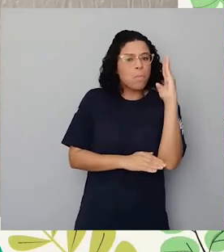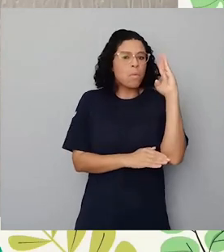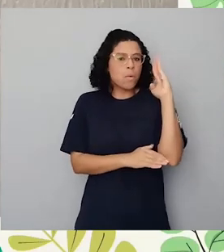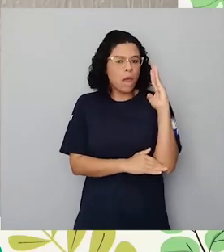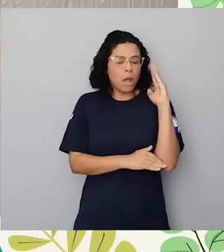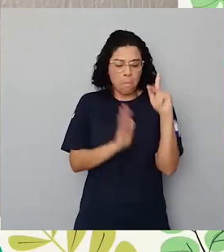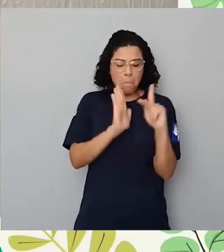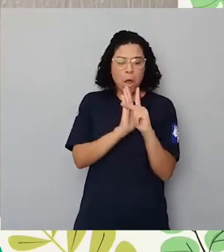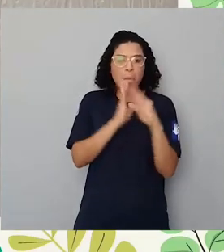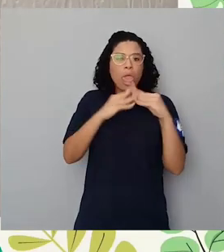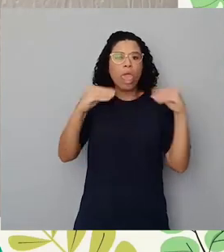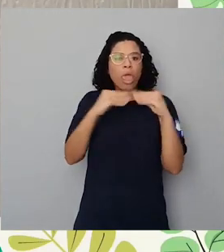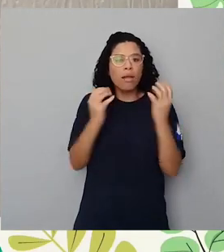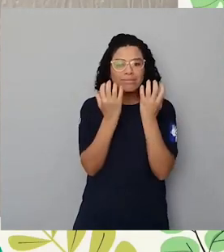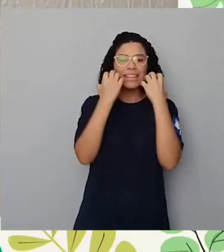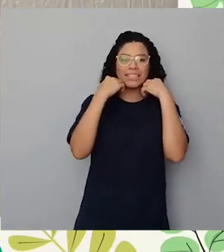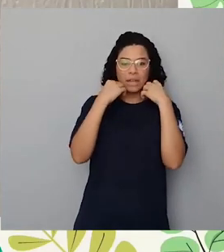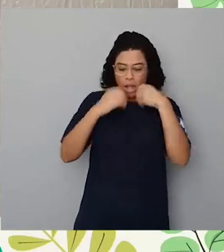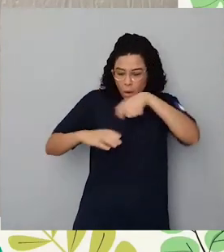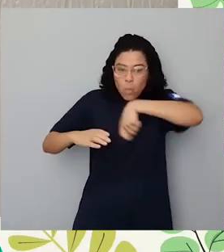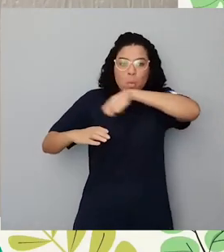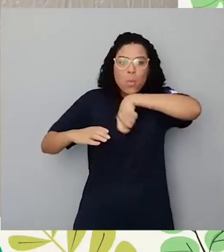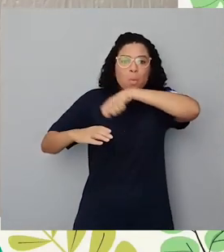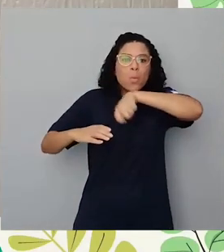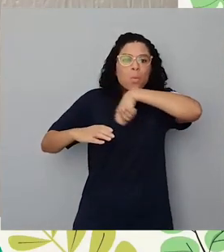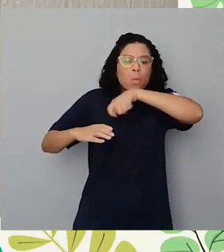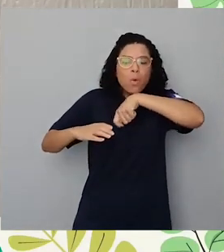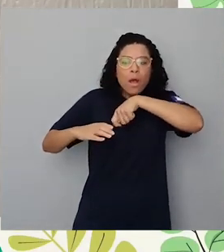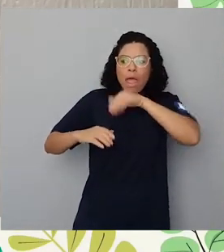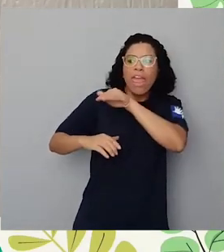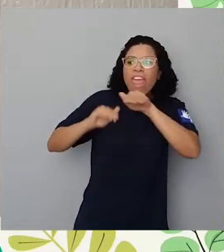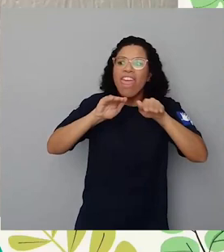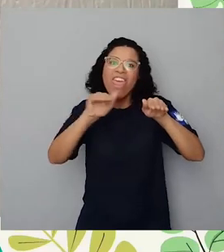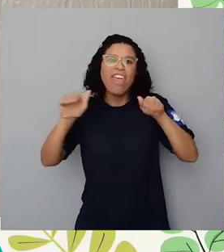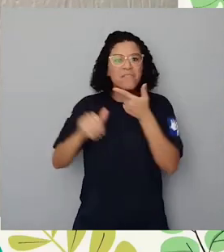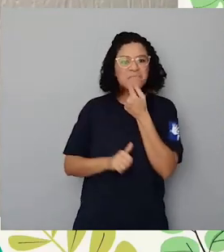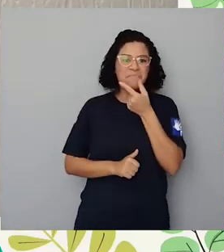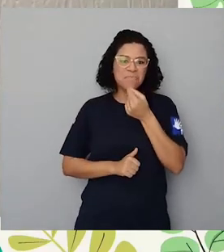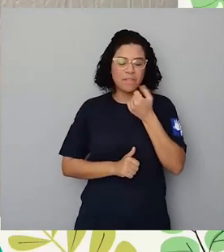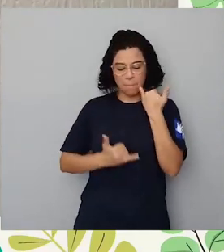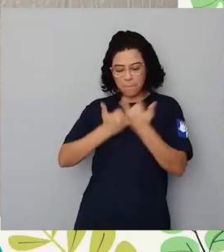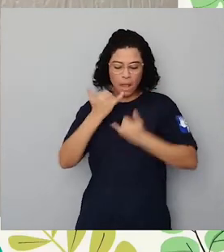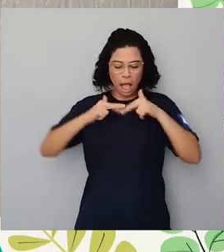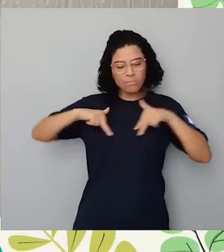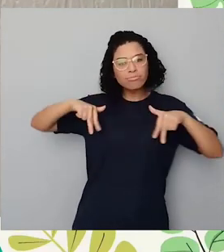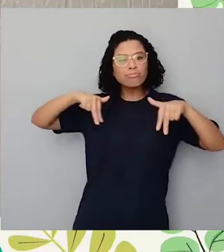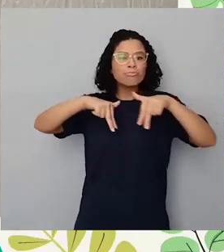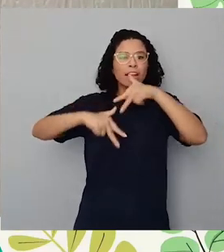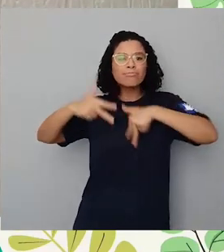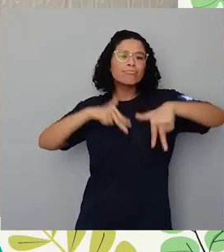com espigas e folhas de milho, fazer comida, mexer com os meninos, cantar e dançar cantigas de